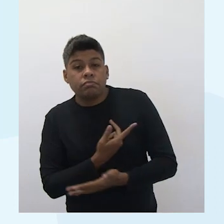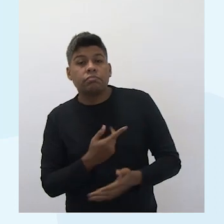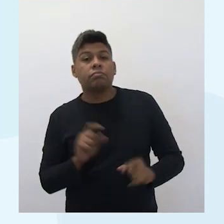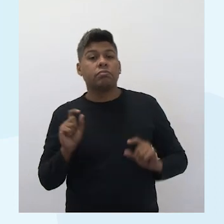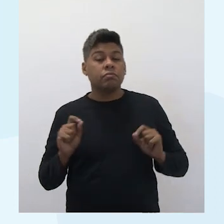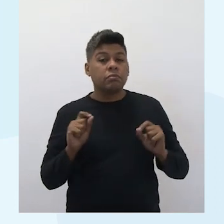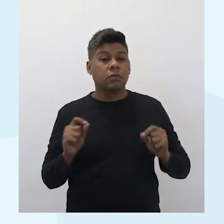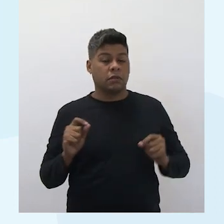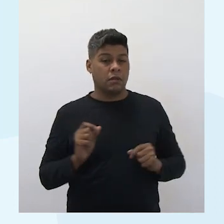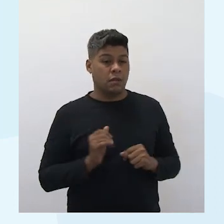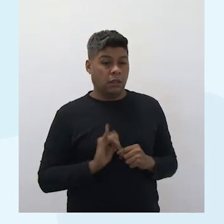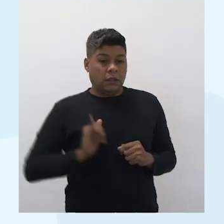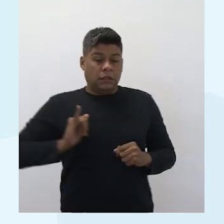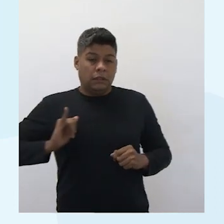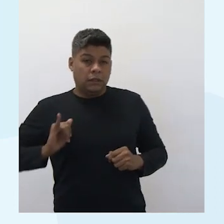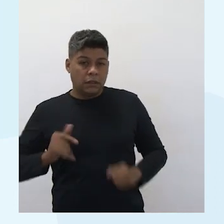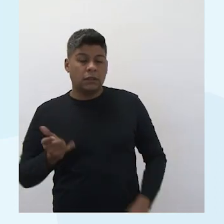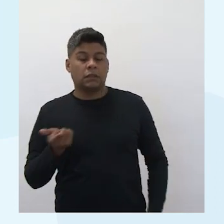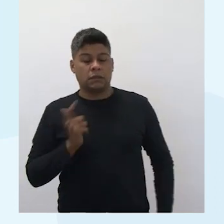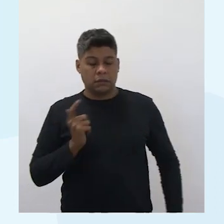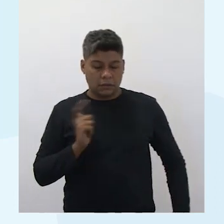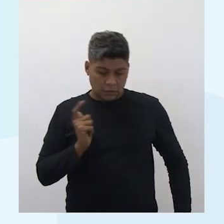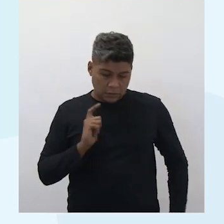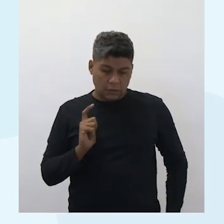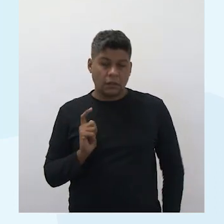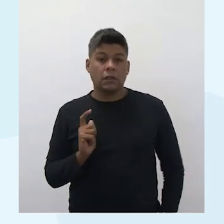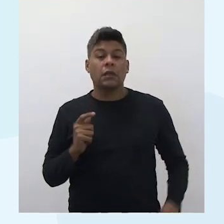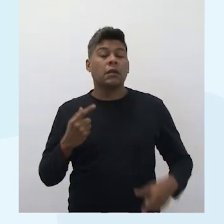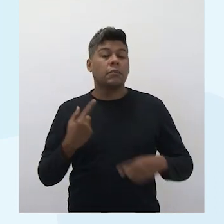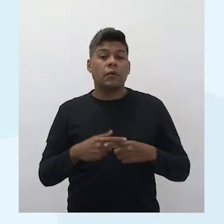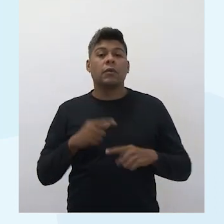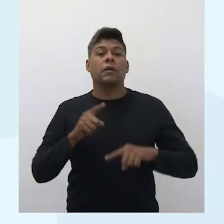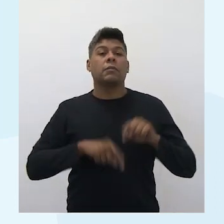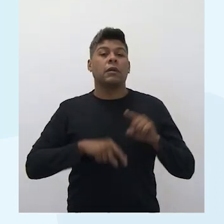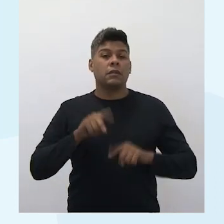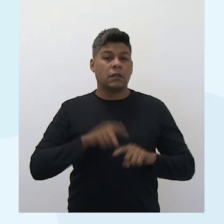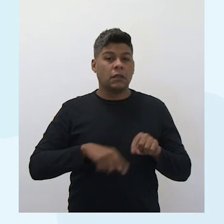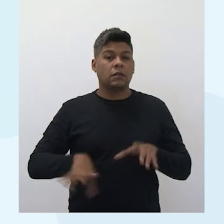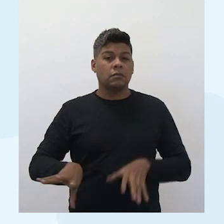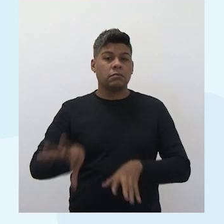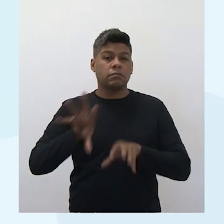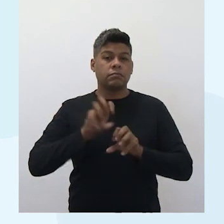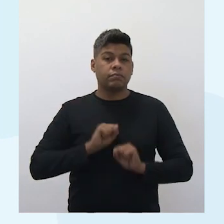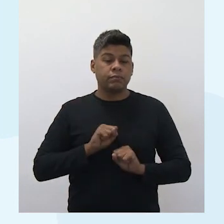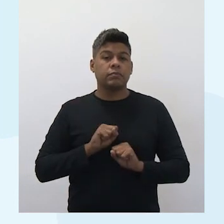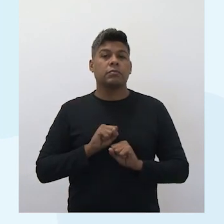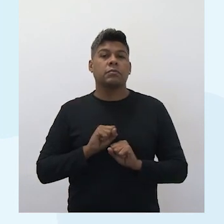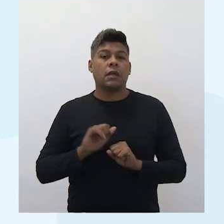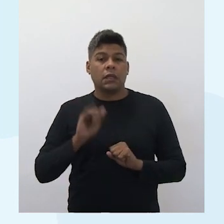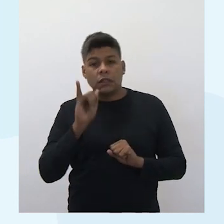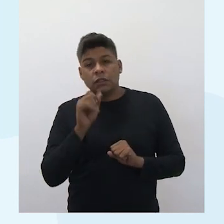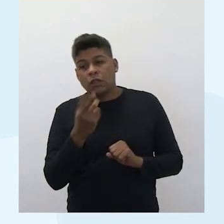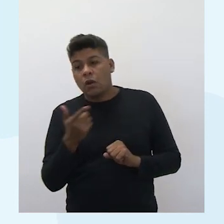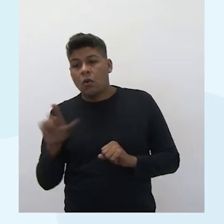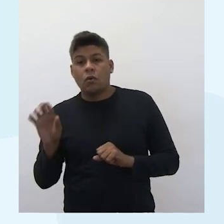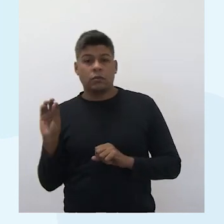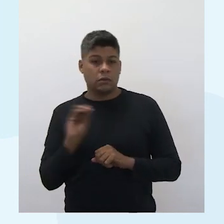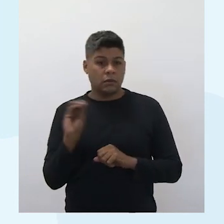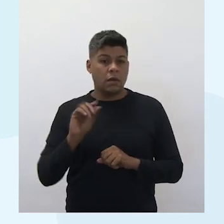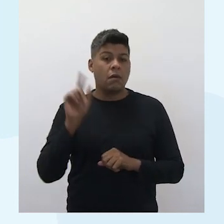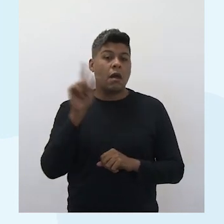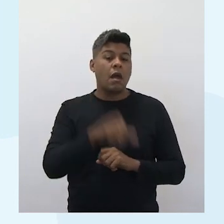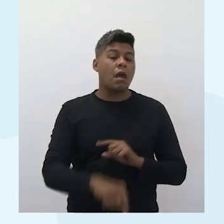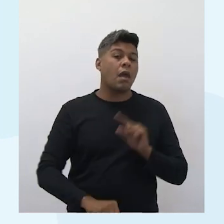ao encostarmos em uma superfície metálica, porque alguns materiais conduzem eletricidade e outras não. Então, outras questões que vocês vão